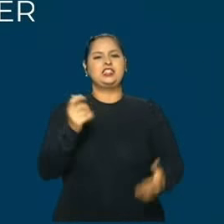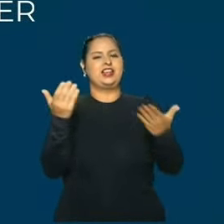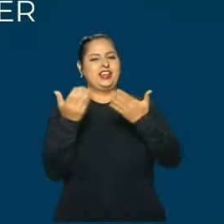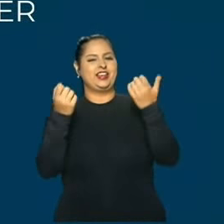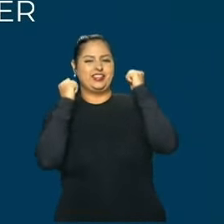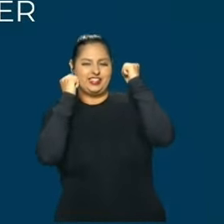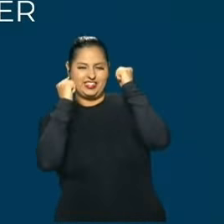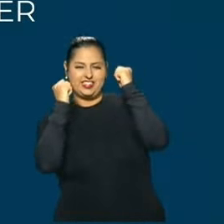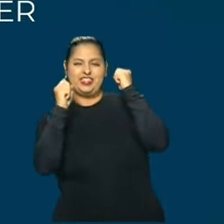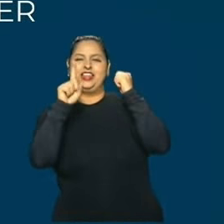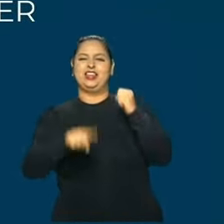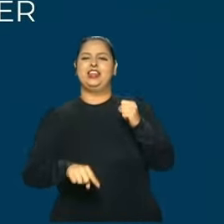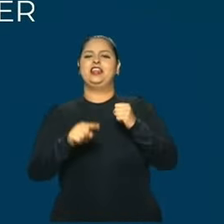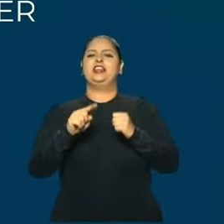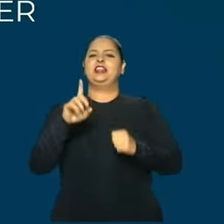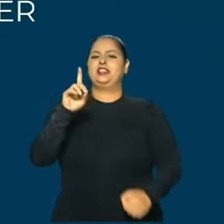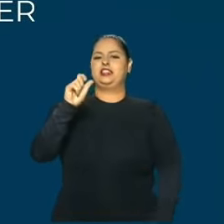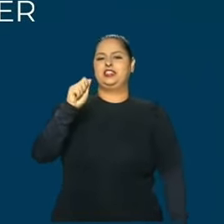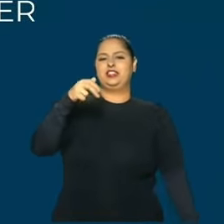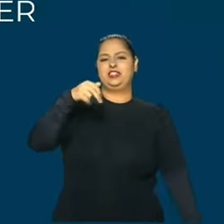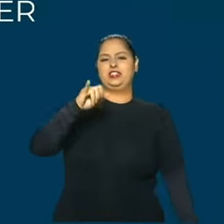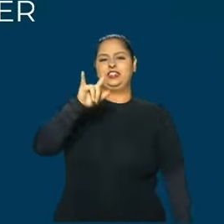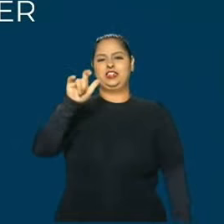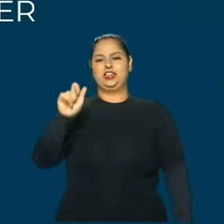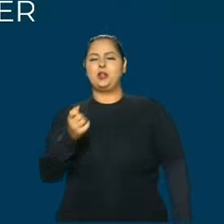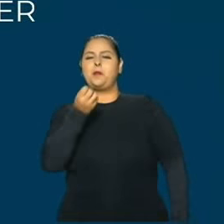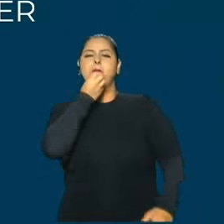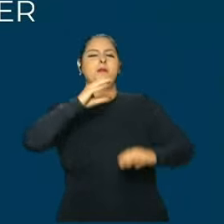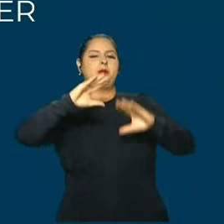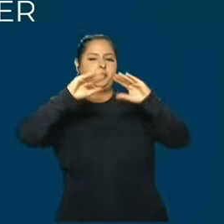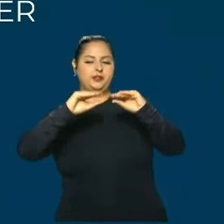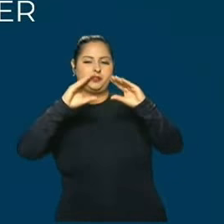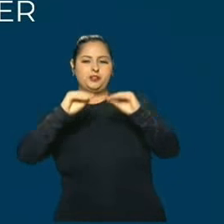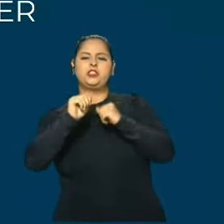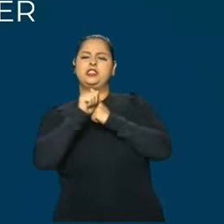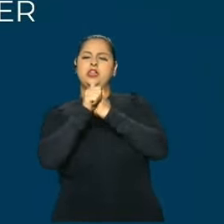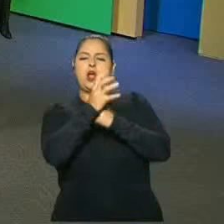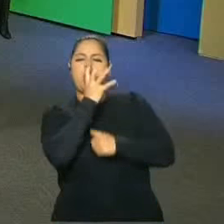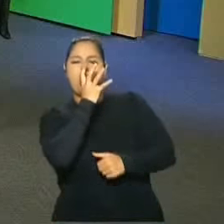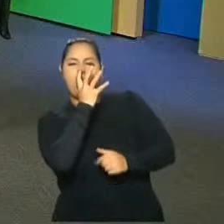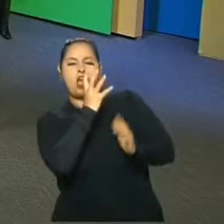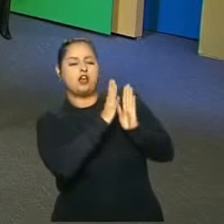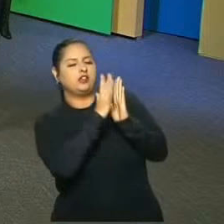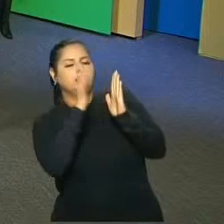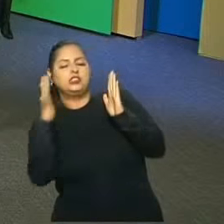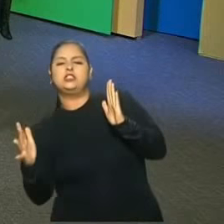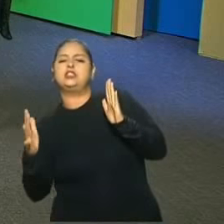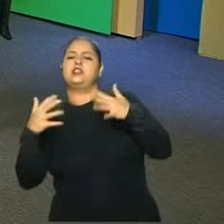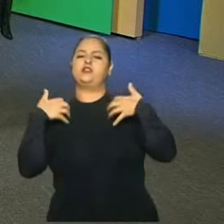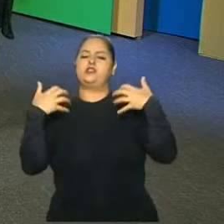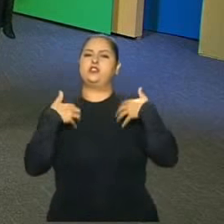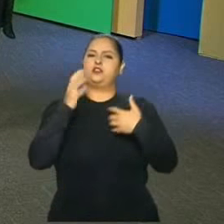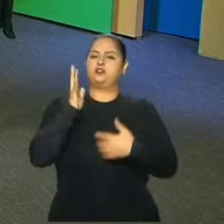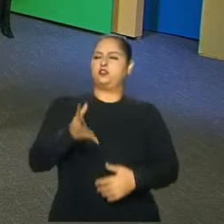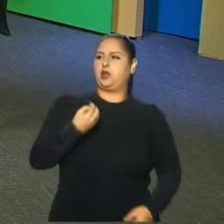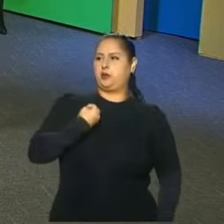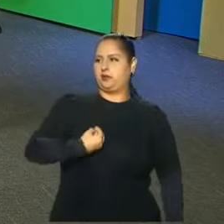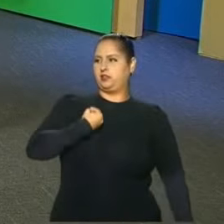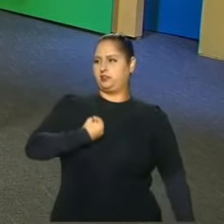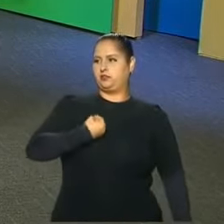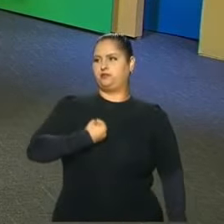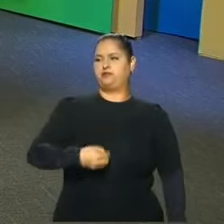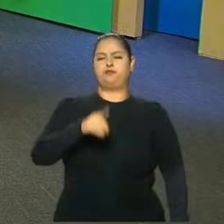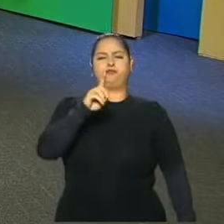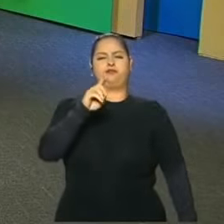Daniela Spielmann, boa noite, Daniela, querida Daniela, acompanhando aqui com muita felicidade por ter participado. Daniela